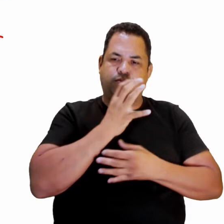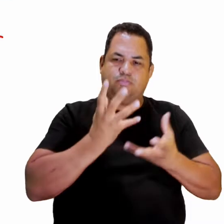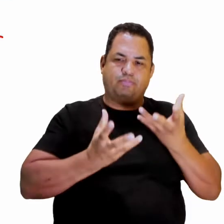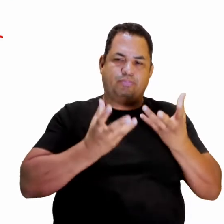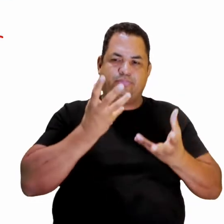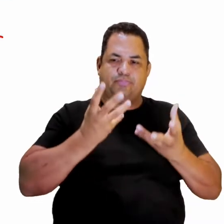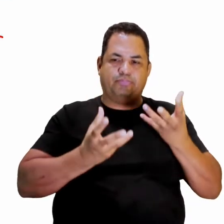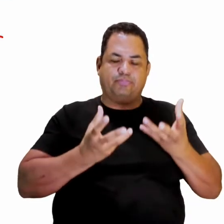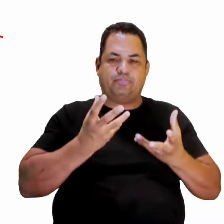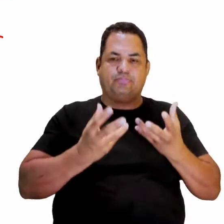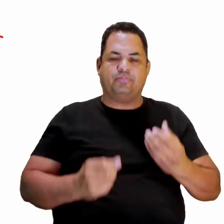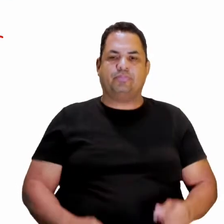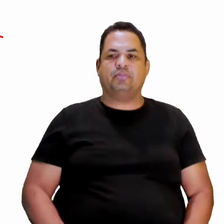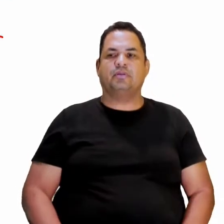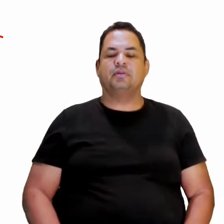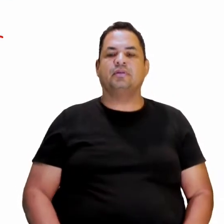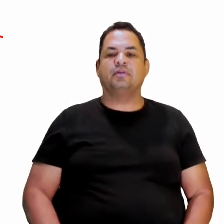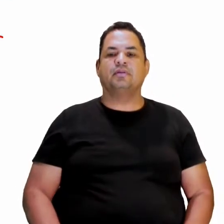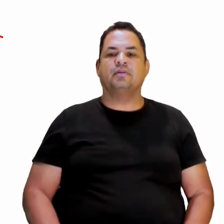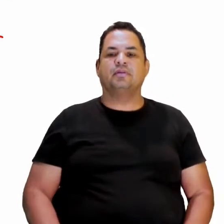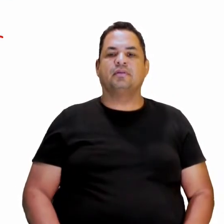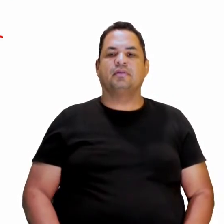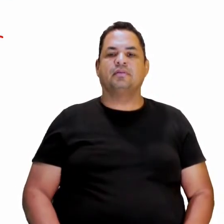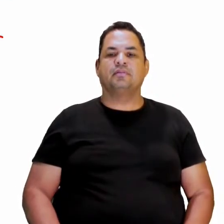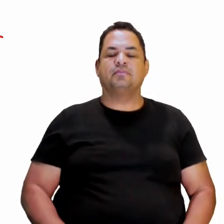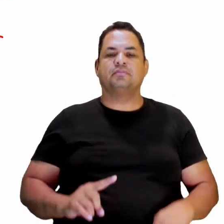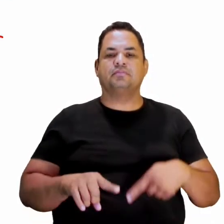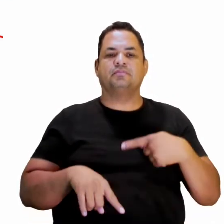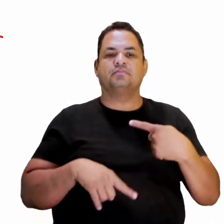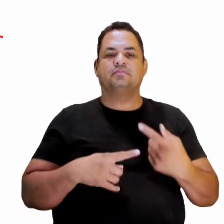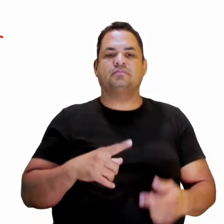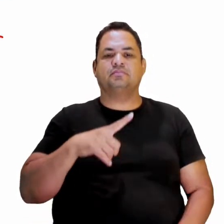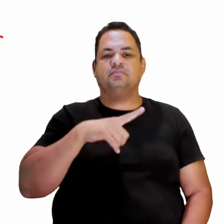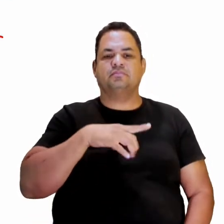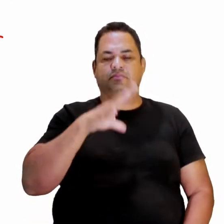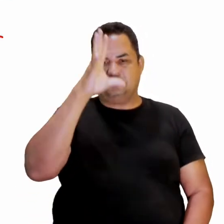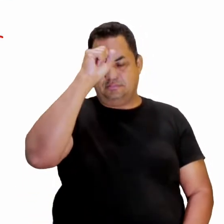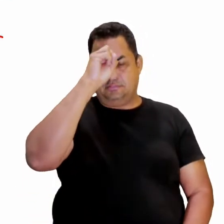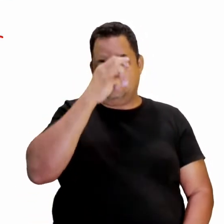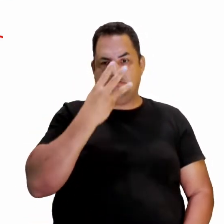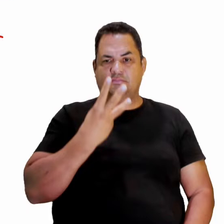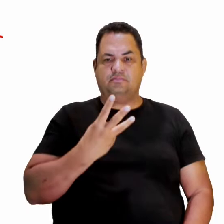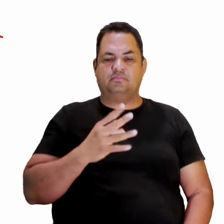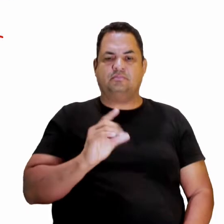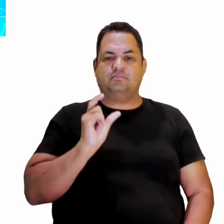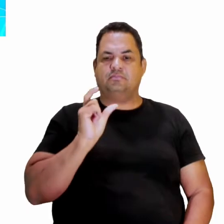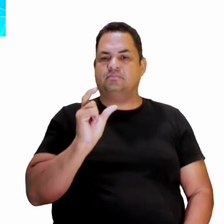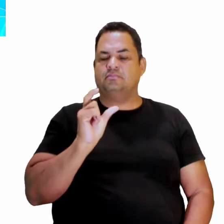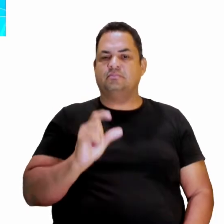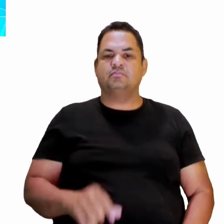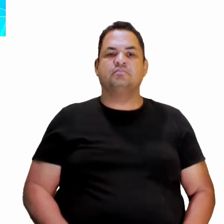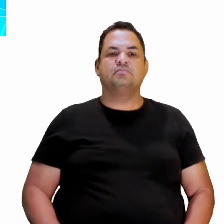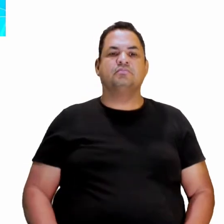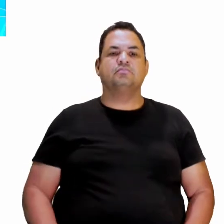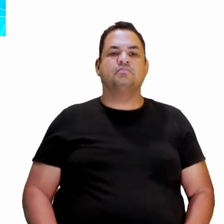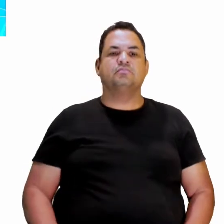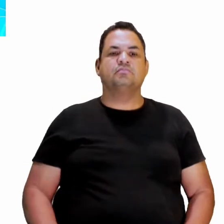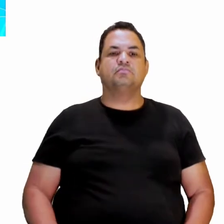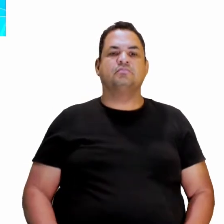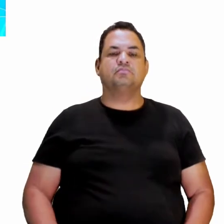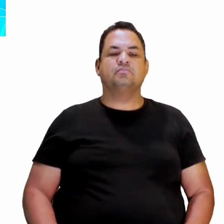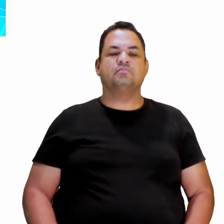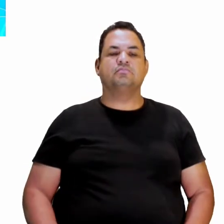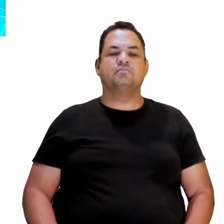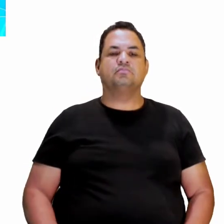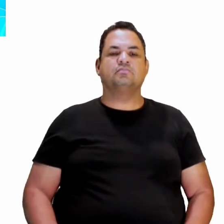Erupção vulcânica. Próximo, já aprendemos três palavrinhas aí.